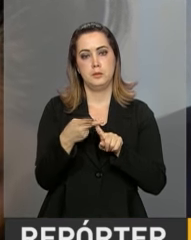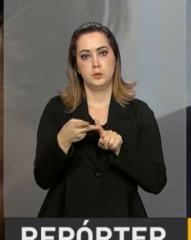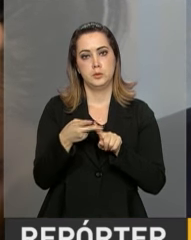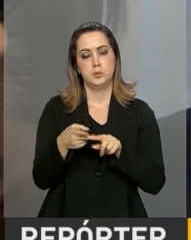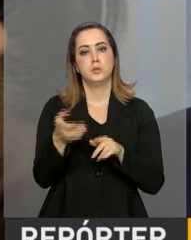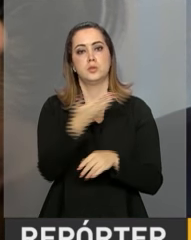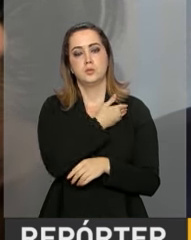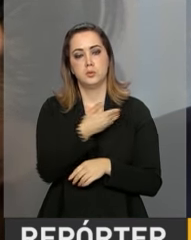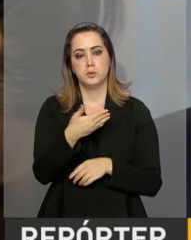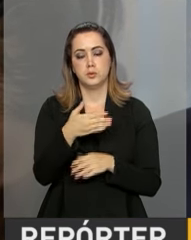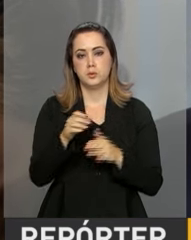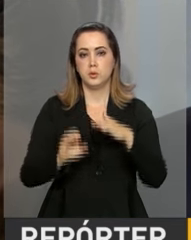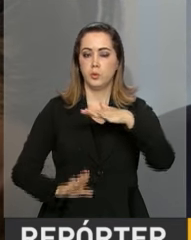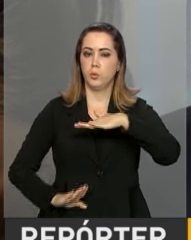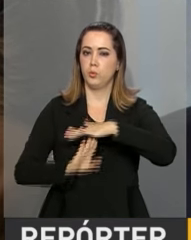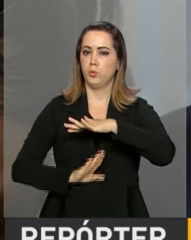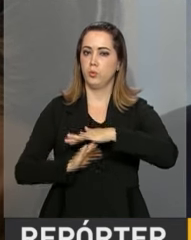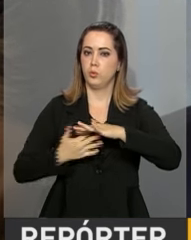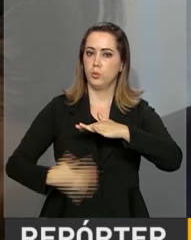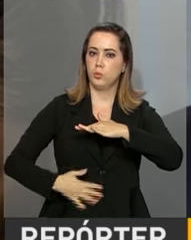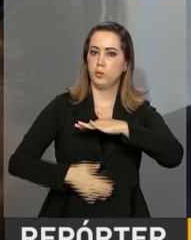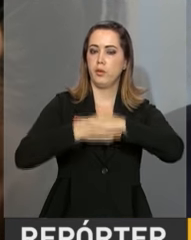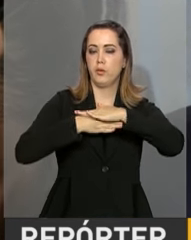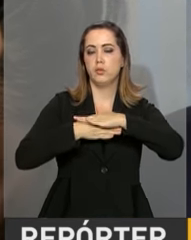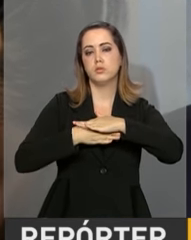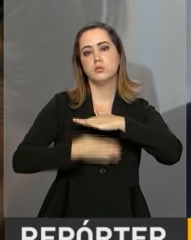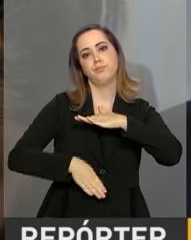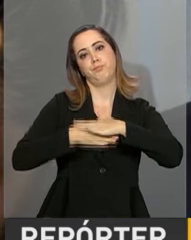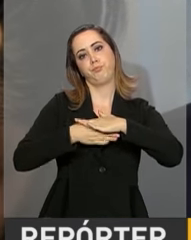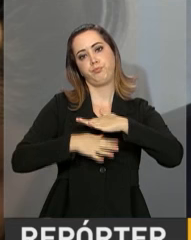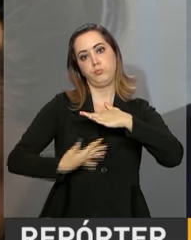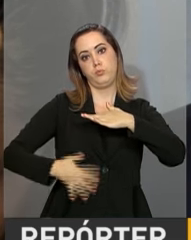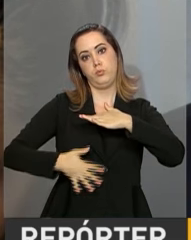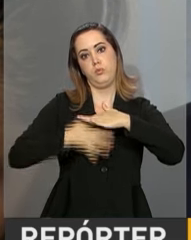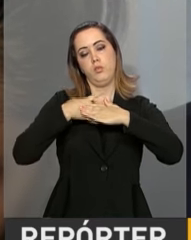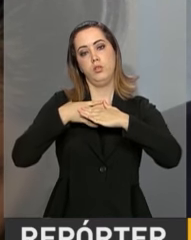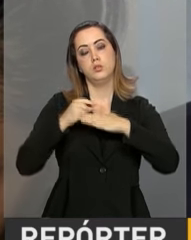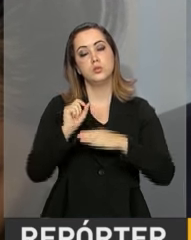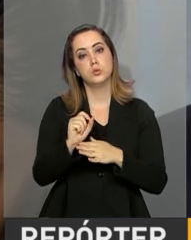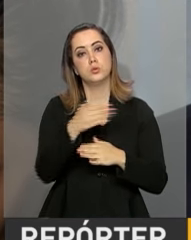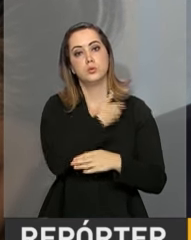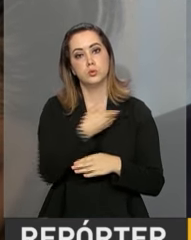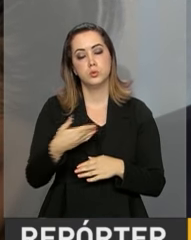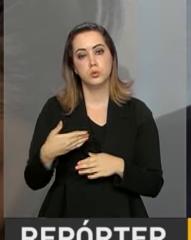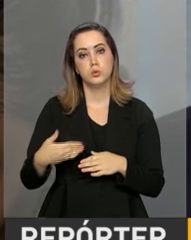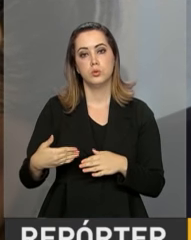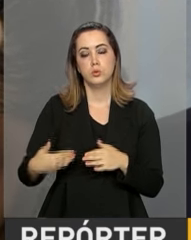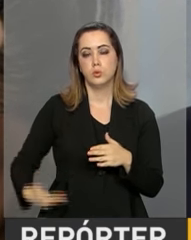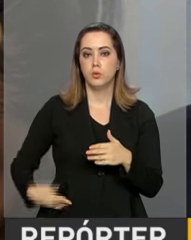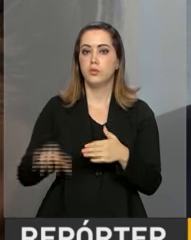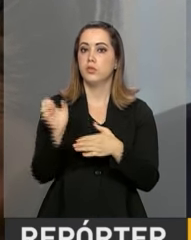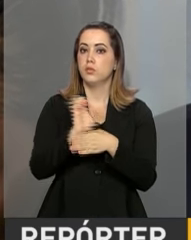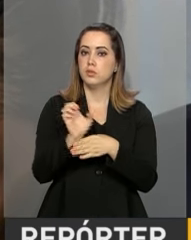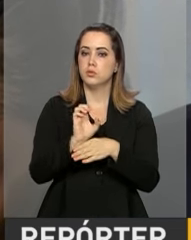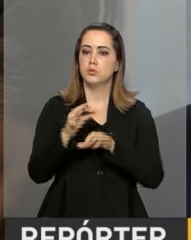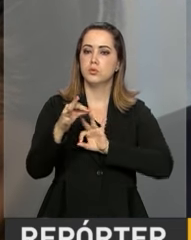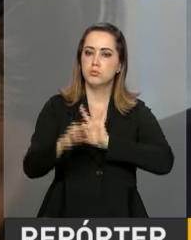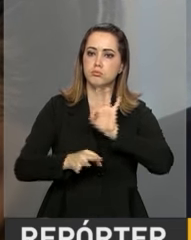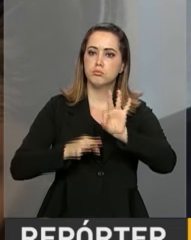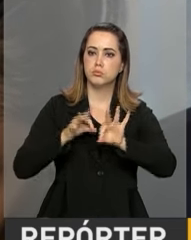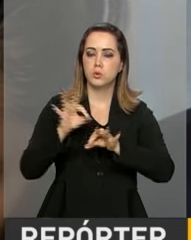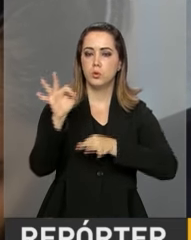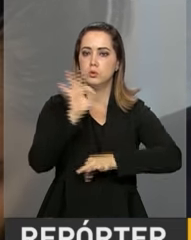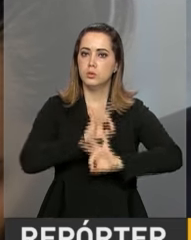em seguida, será apreciado pelo Senado. Portanto, o plano de ajuste vai seguindo rigorosamente